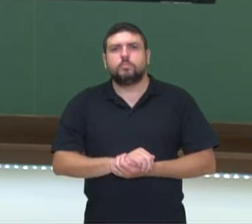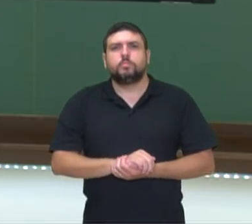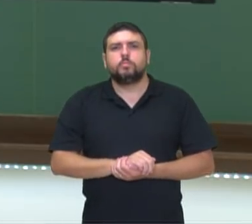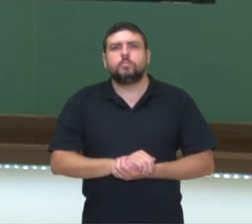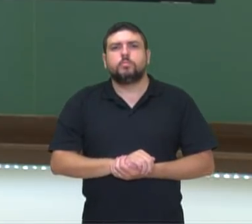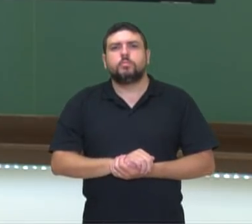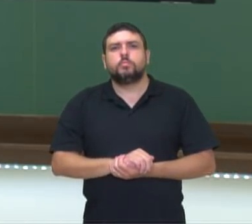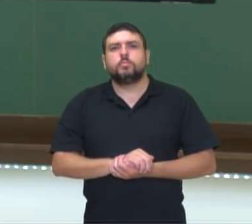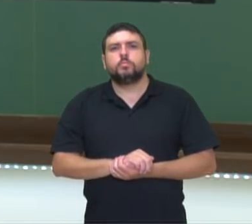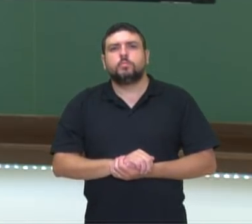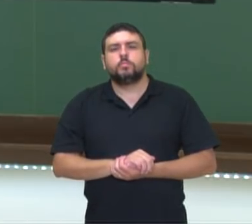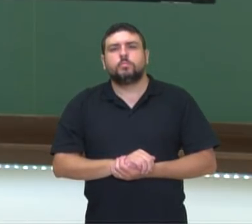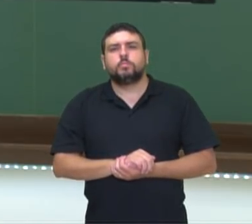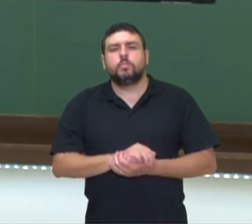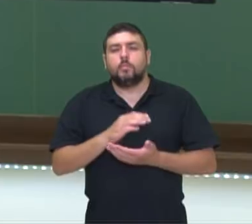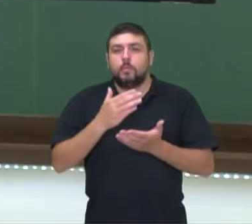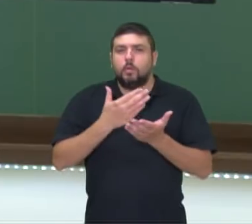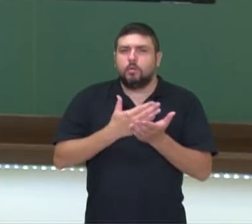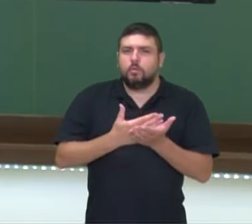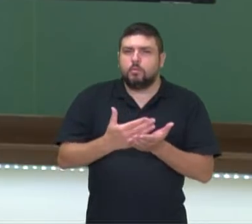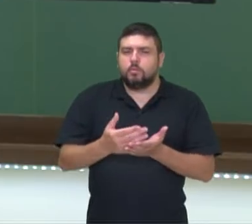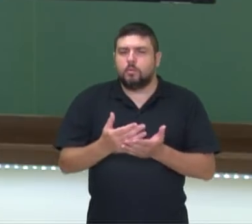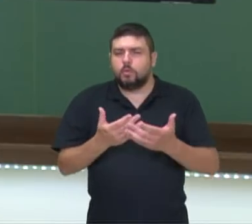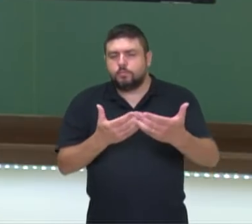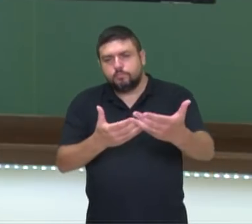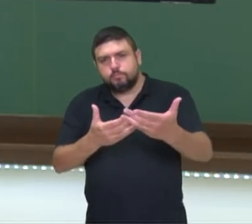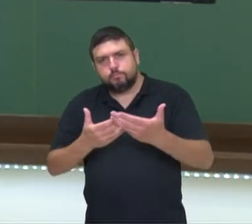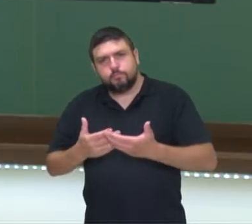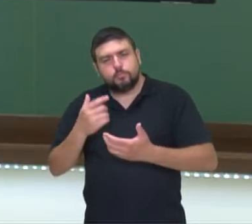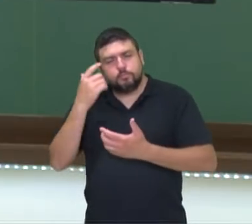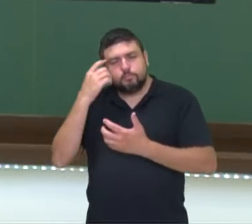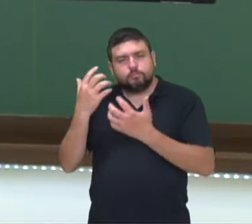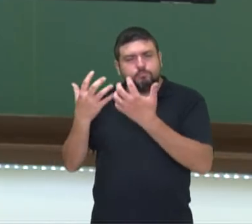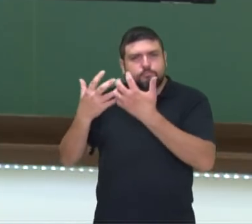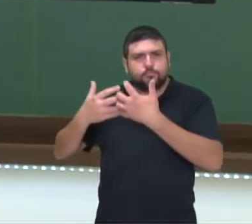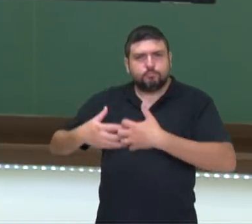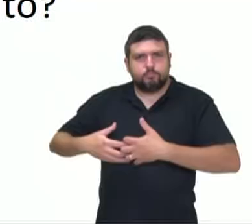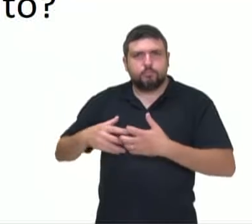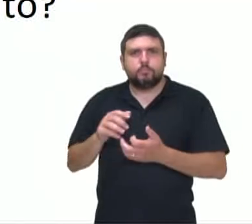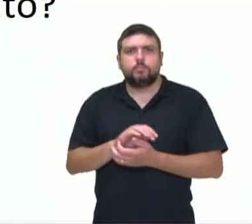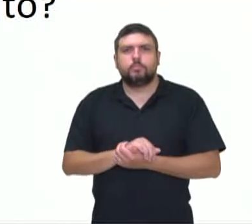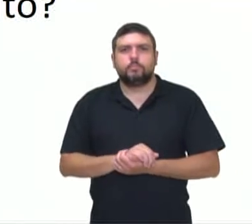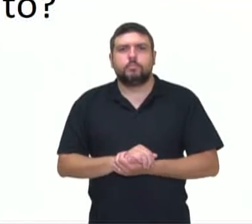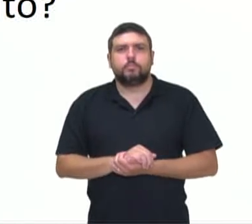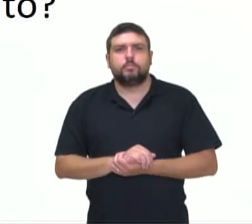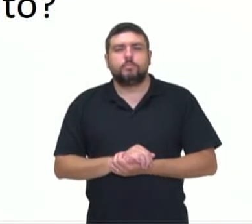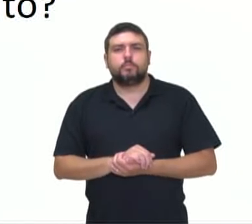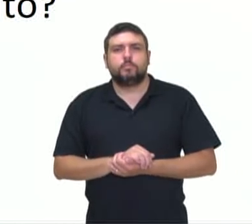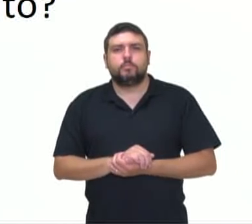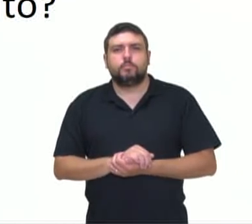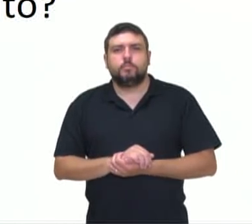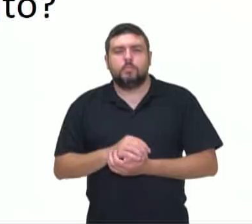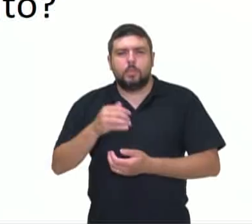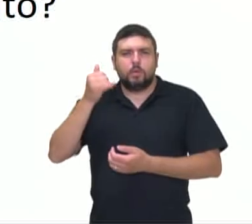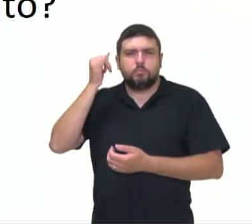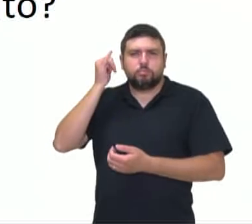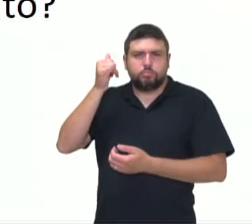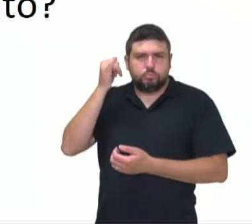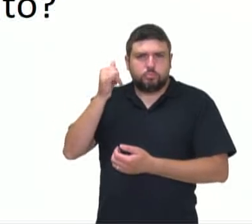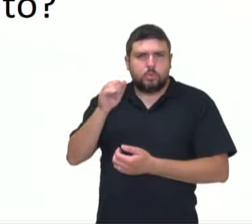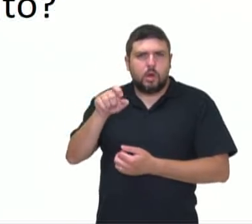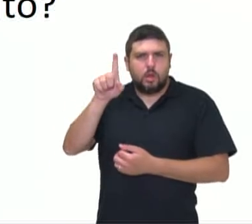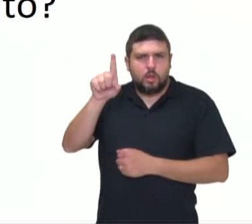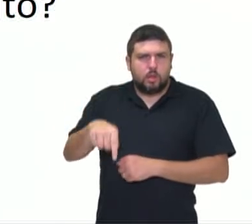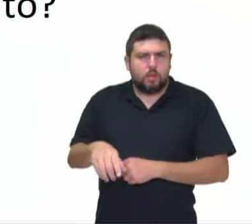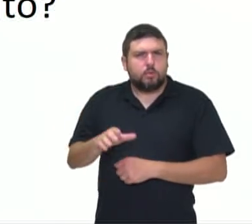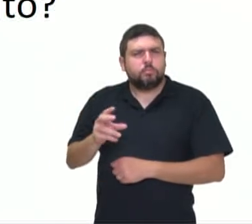E para começarmos, convido você a refletir sobre algumas informações. A prática de contar histórias vem dos tempos mais